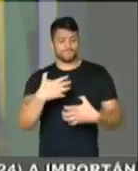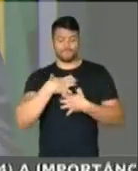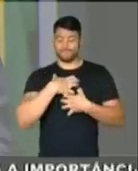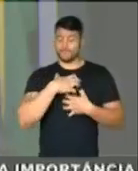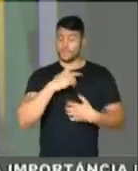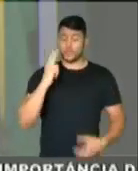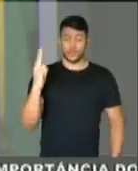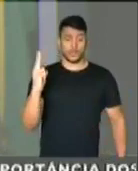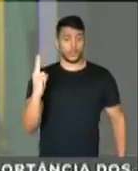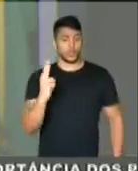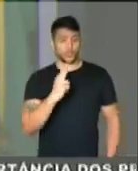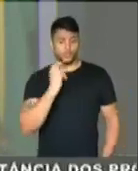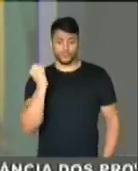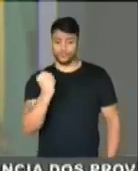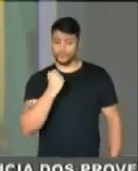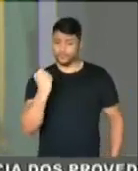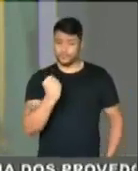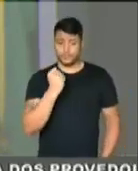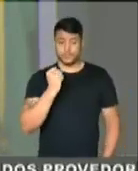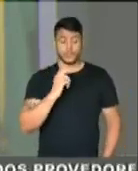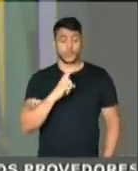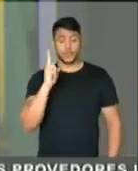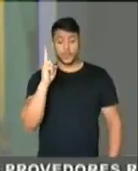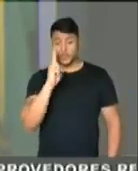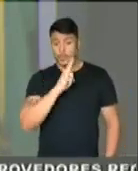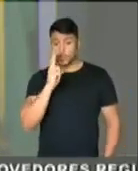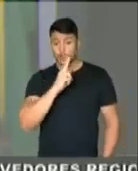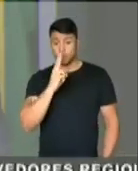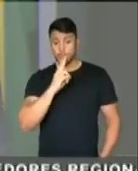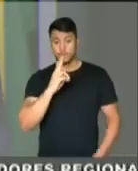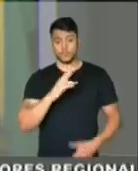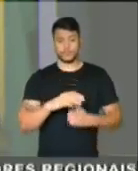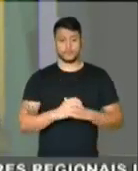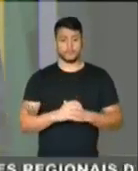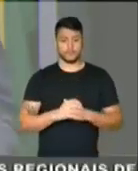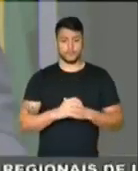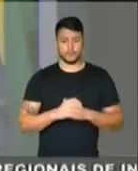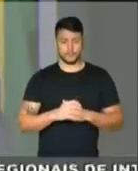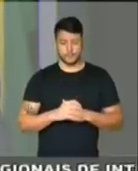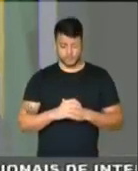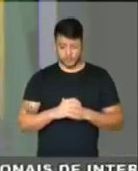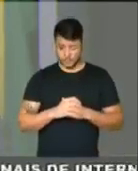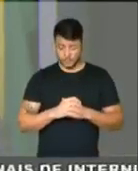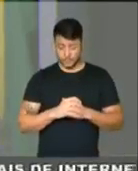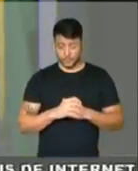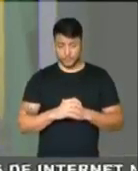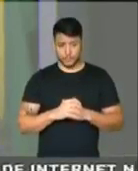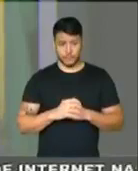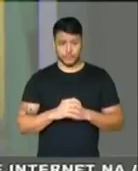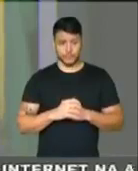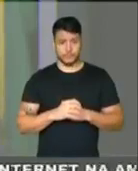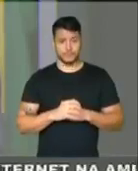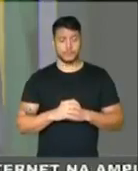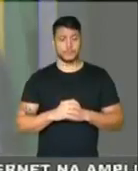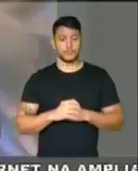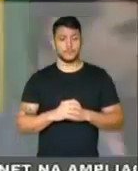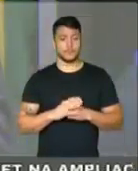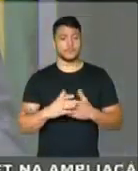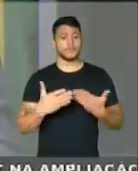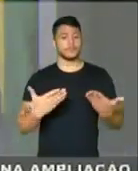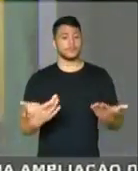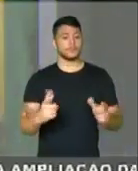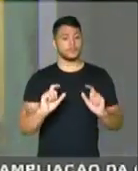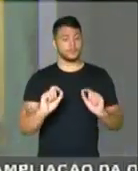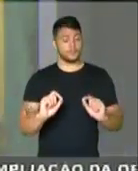População, em alguns momentos, com o apoio de servidores municipais, em alguns trechos, com o apoio de servidores estaduais e federais,